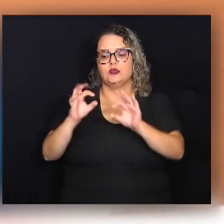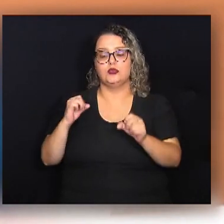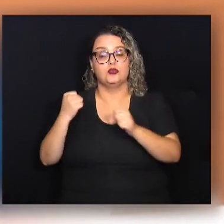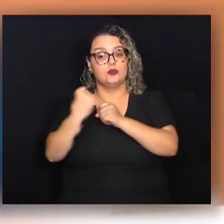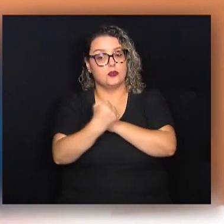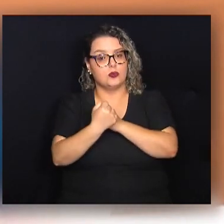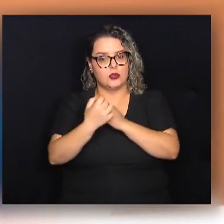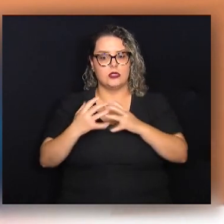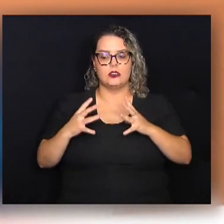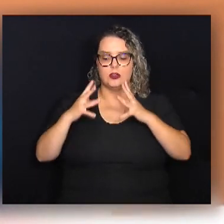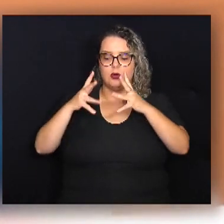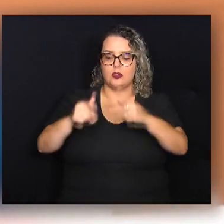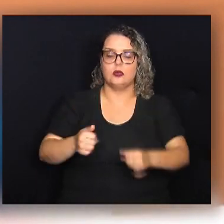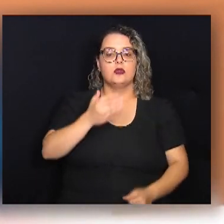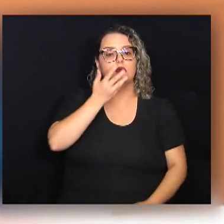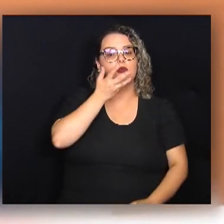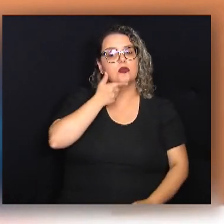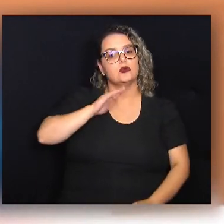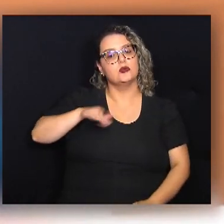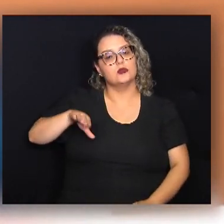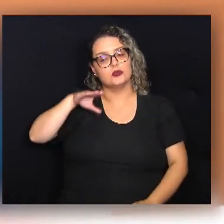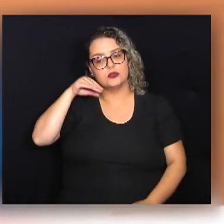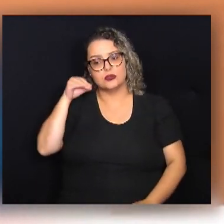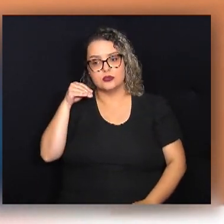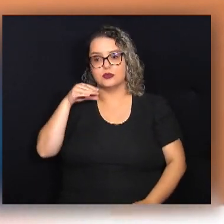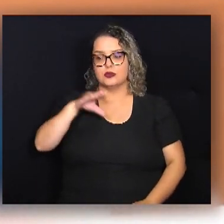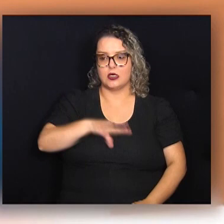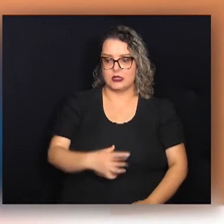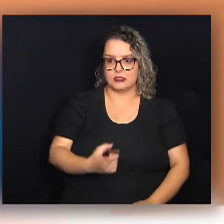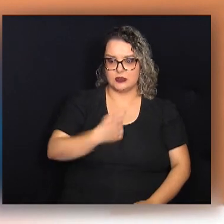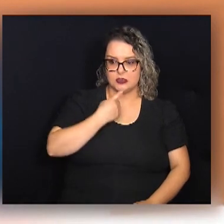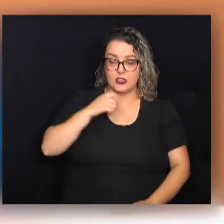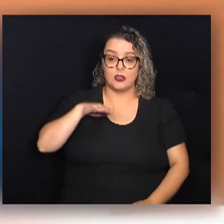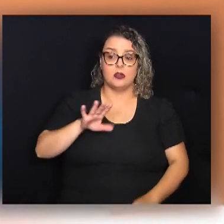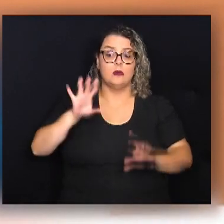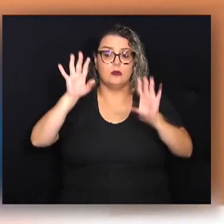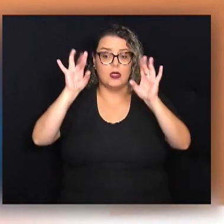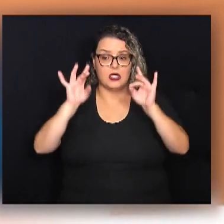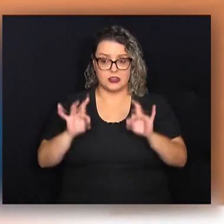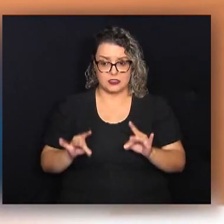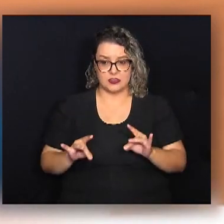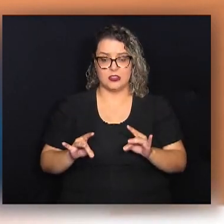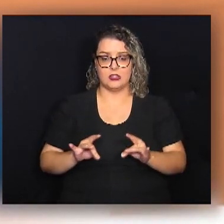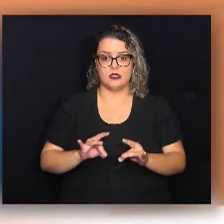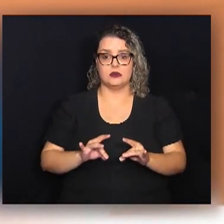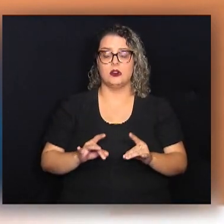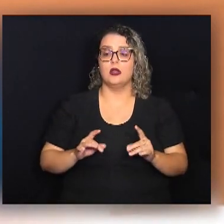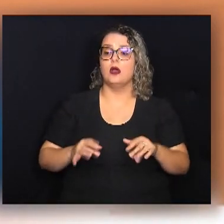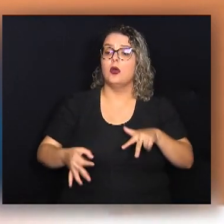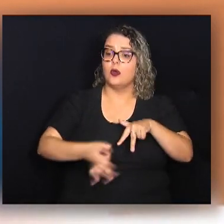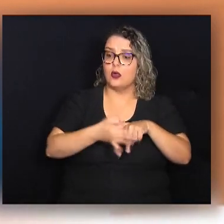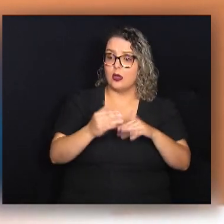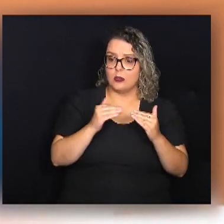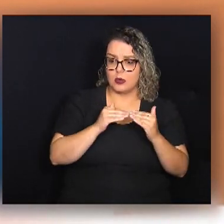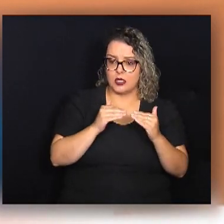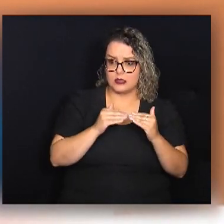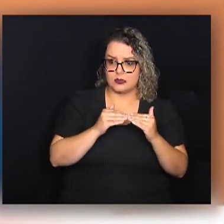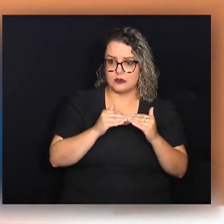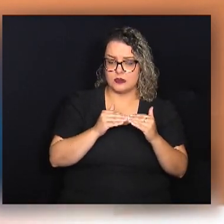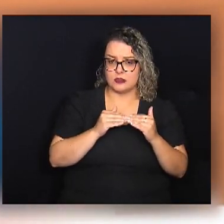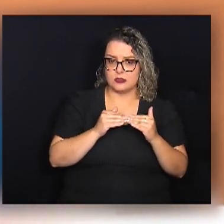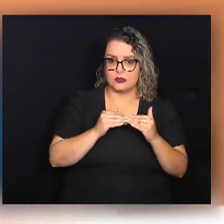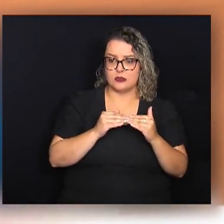da infância e adolescência no município de Campinas e da outras providências. Com o parecer favorável